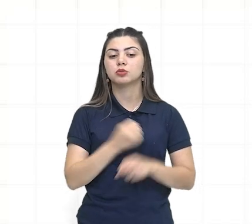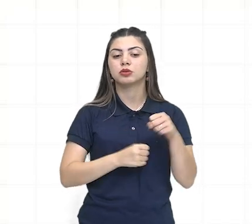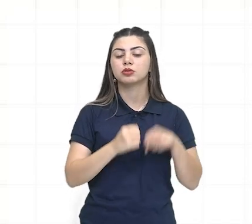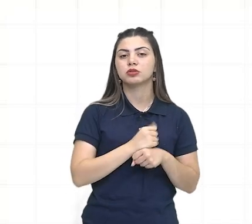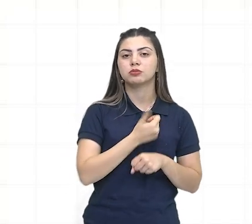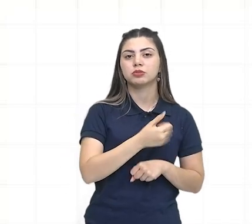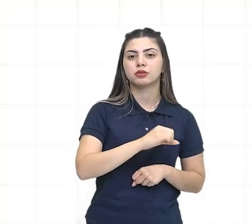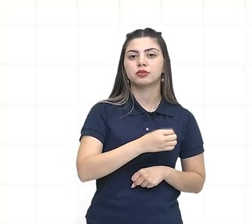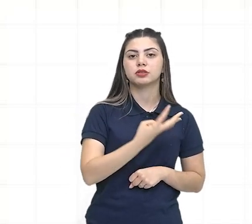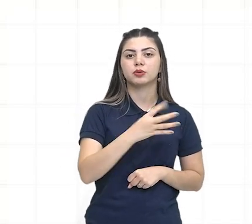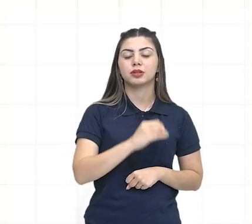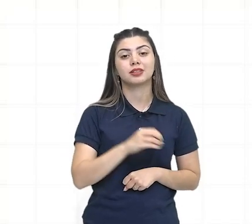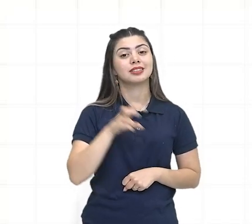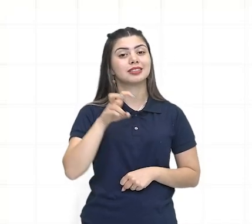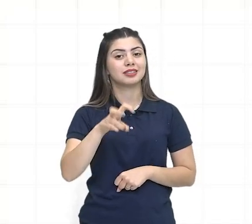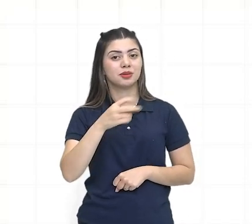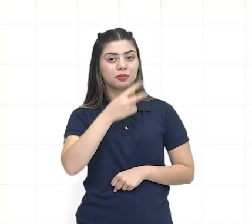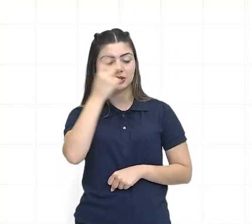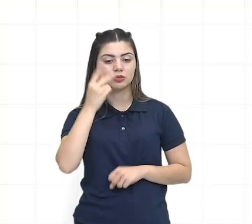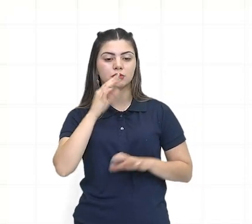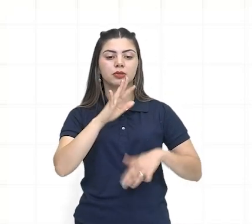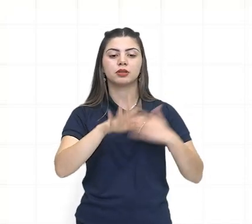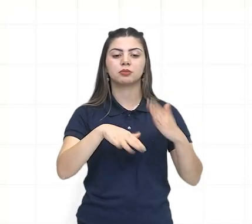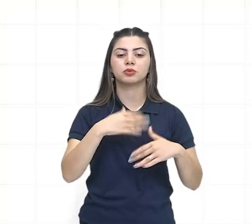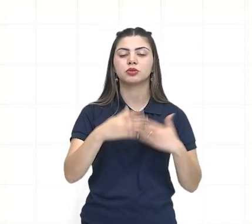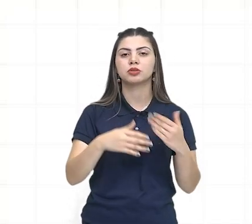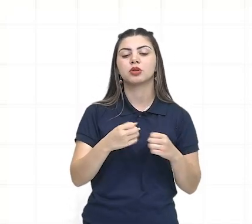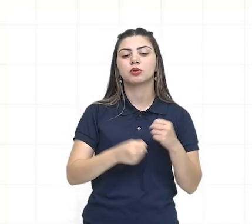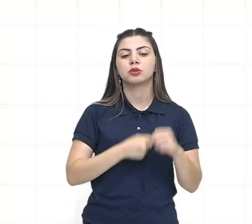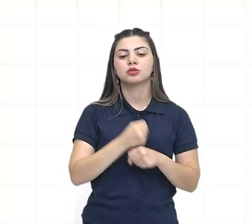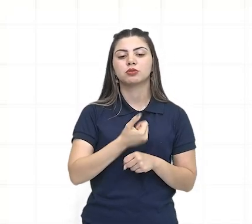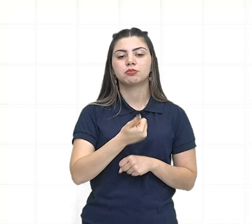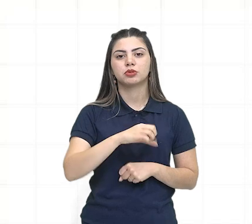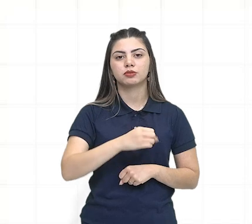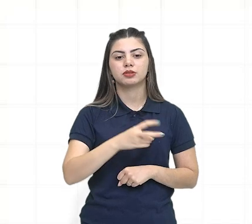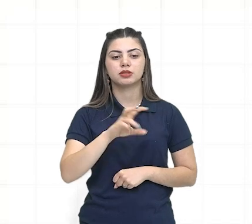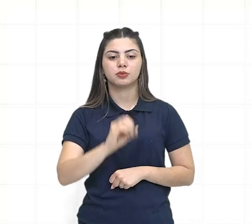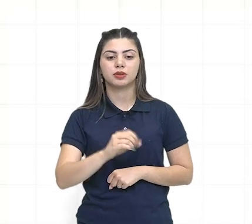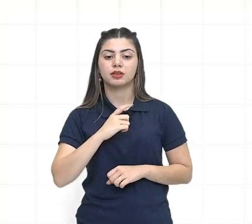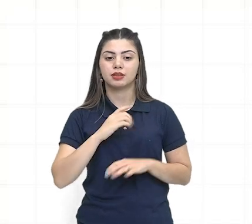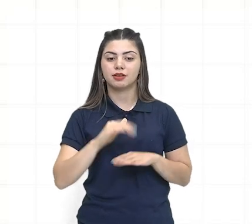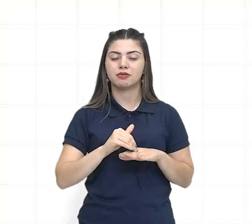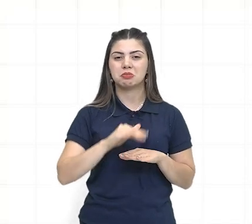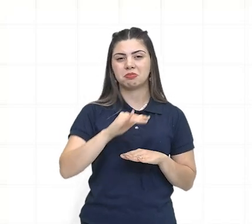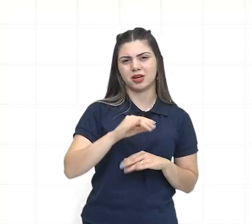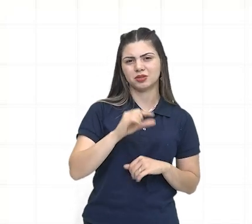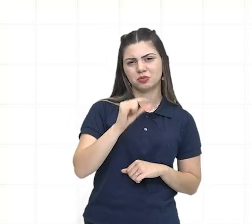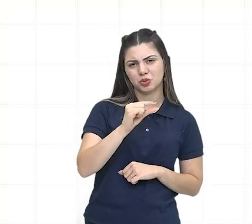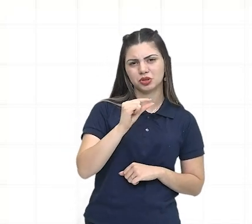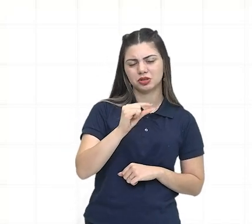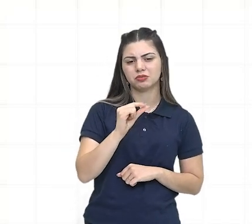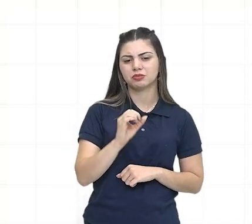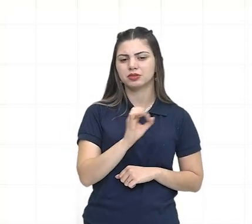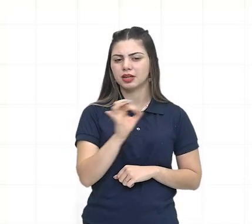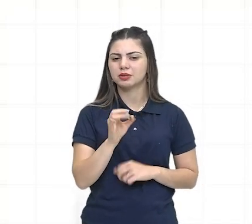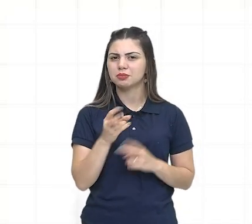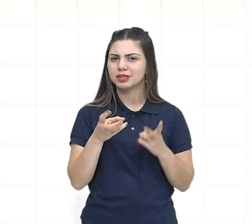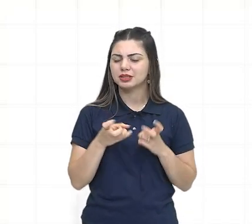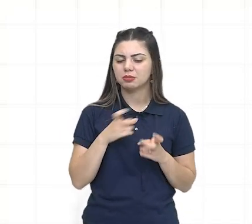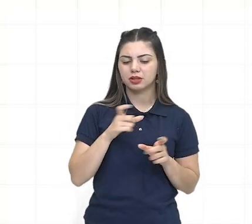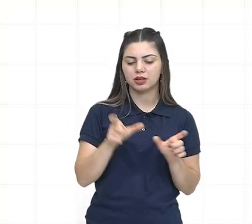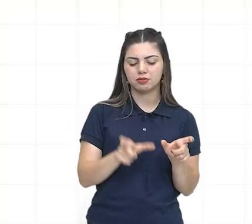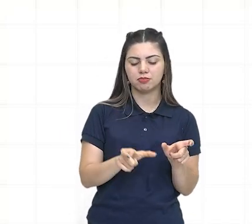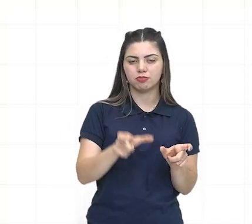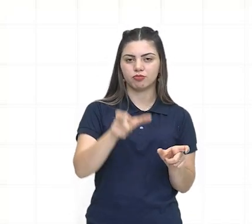1940, 5. Em 1950, nós tínhamos um pouco mais de 5, ó. Pode ver como a coluna